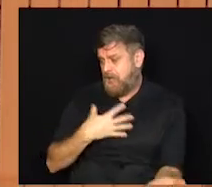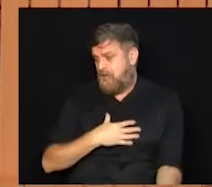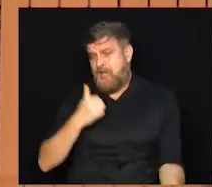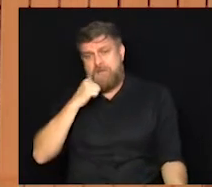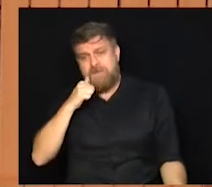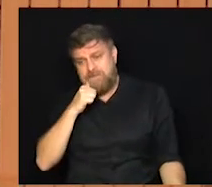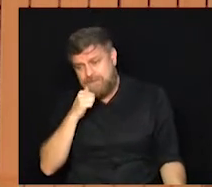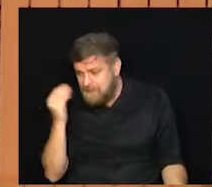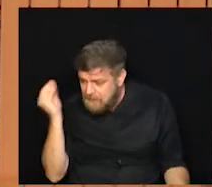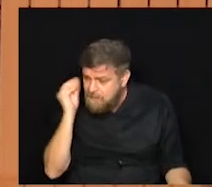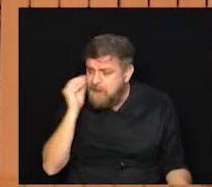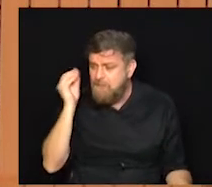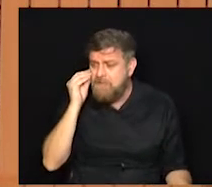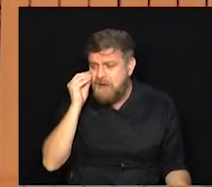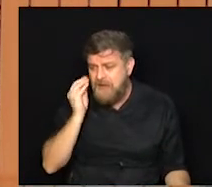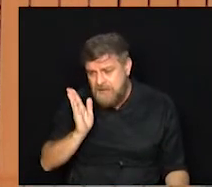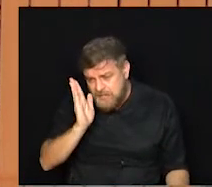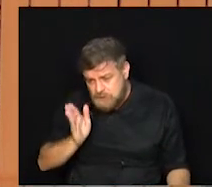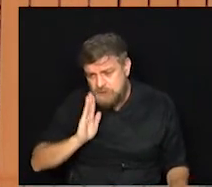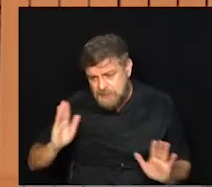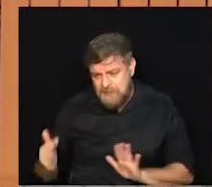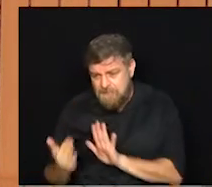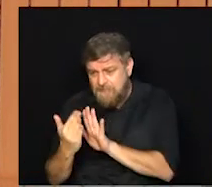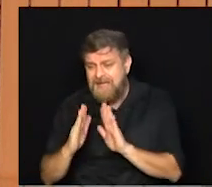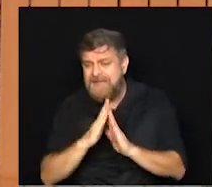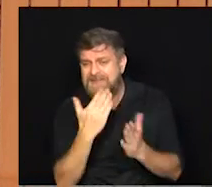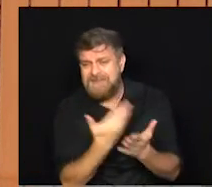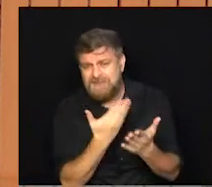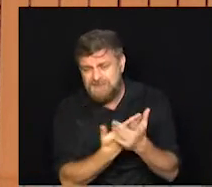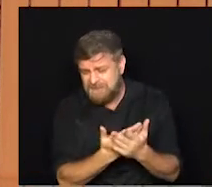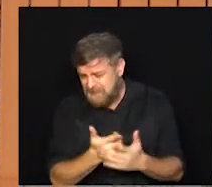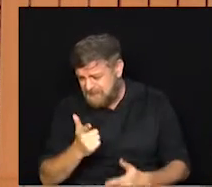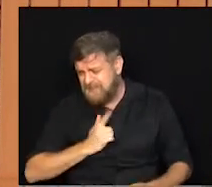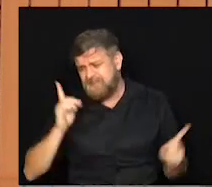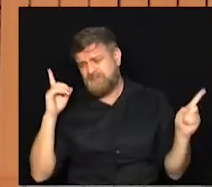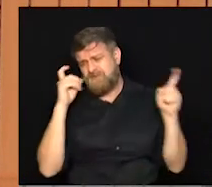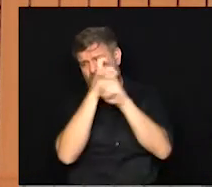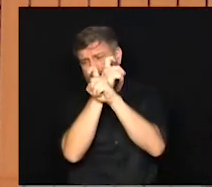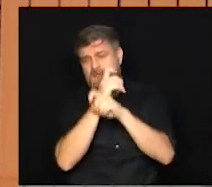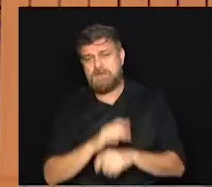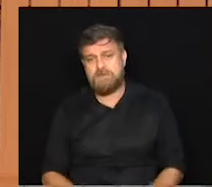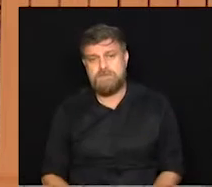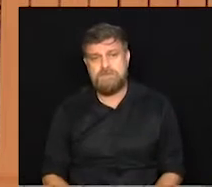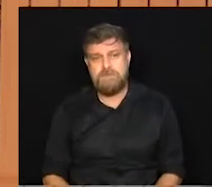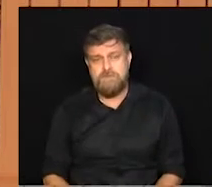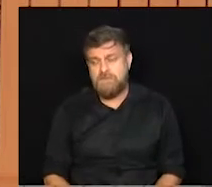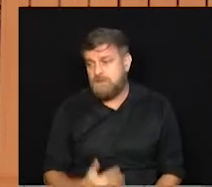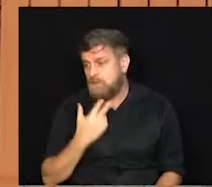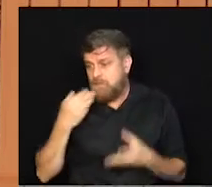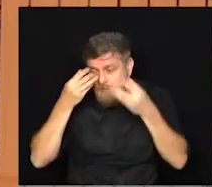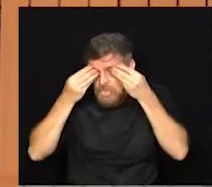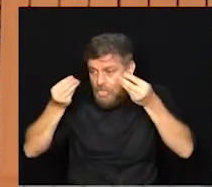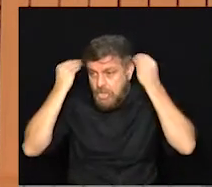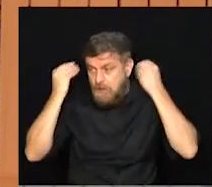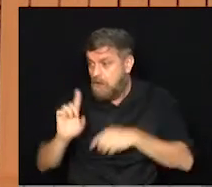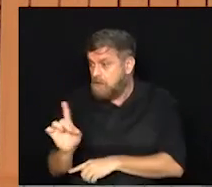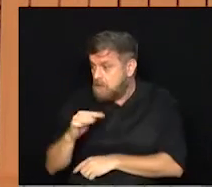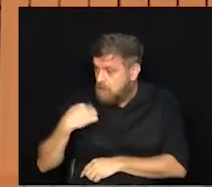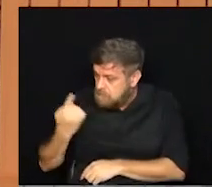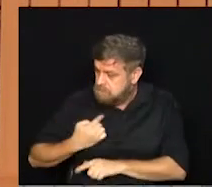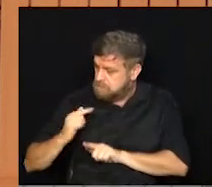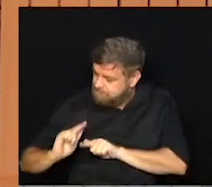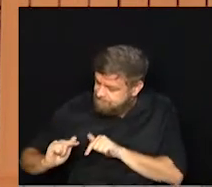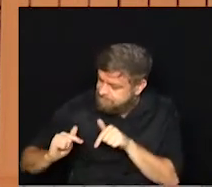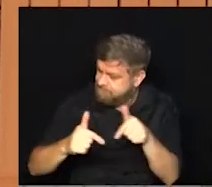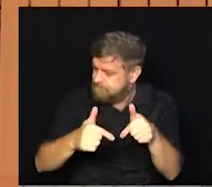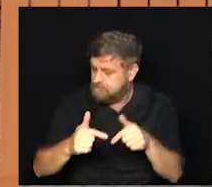essa dificuldade, até para estudar. Então, isso vai ficando para trás. Por isso que nós temos que trabalhar em cima. Você tocou